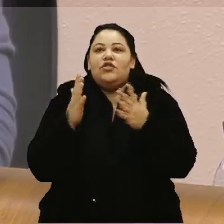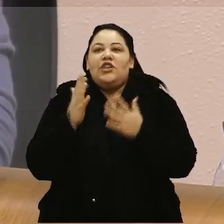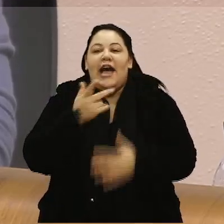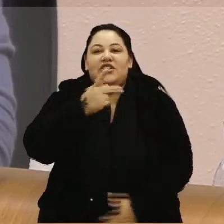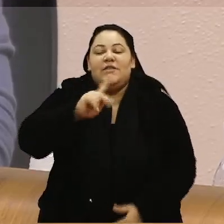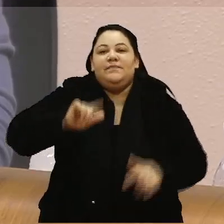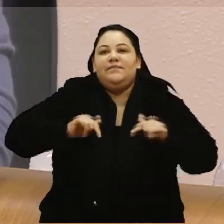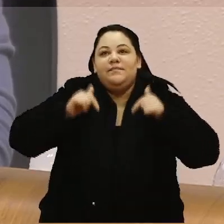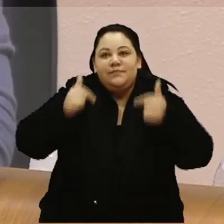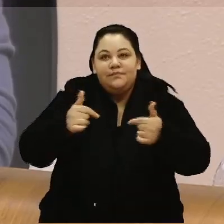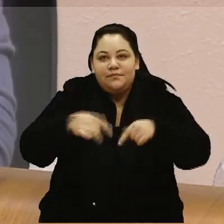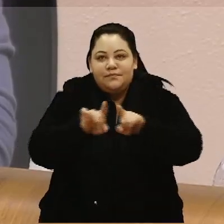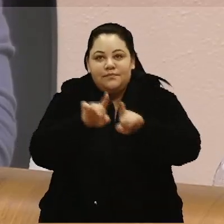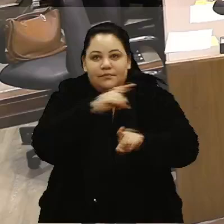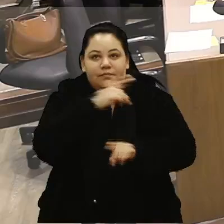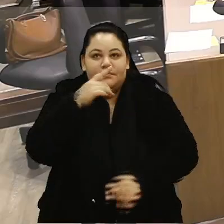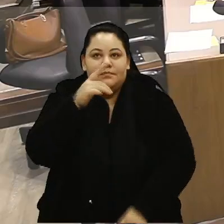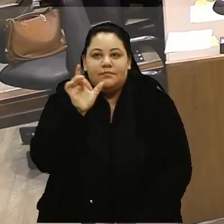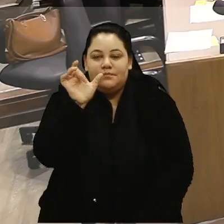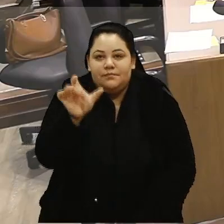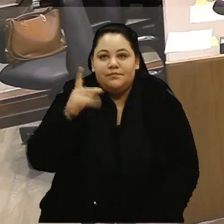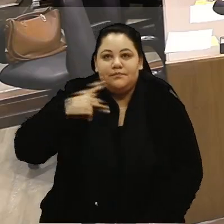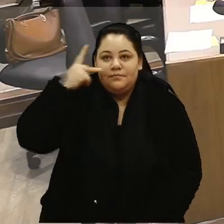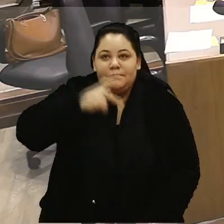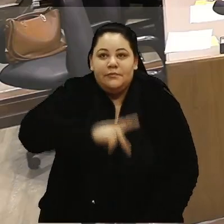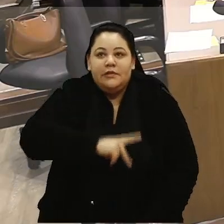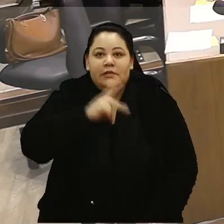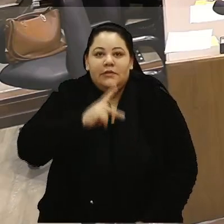nobre. Com a palavra, vereador Pedro Rodrigues.